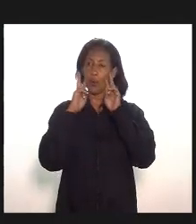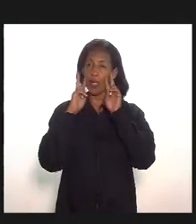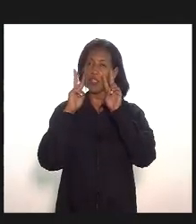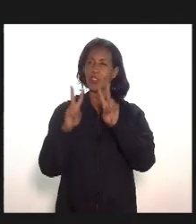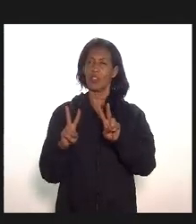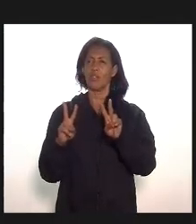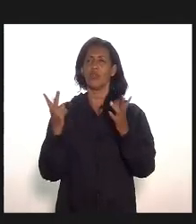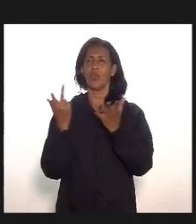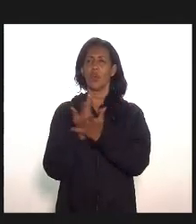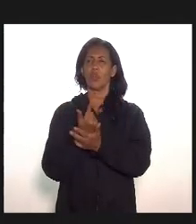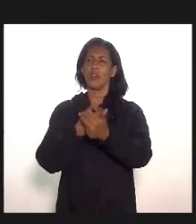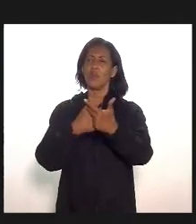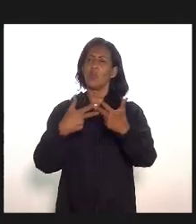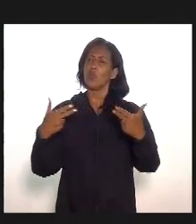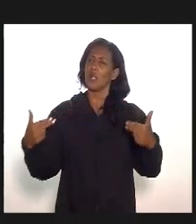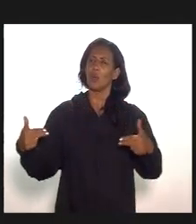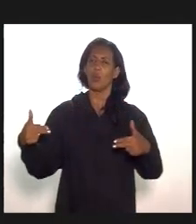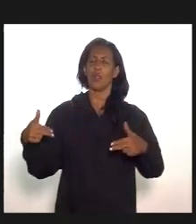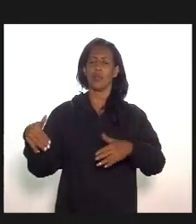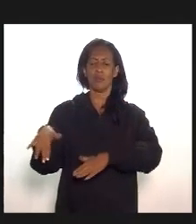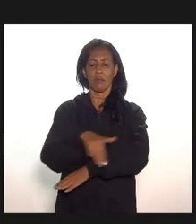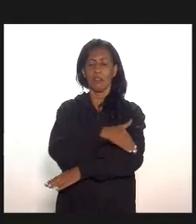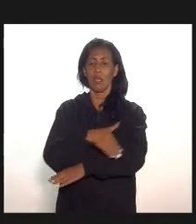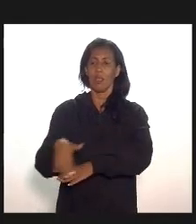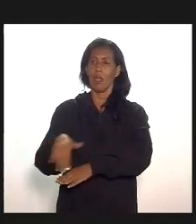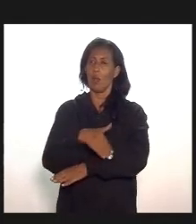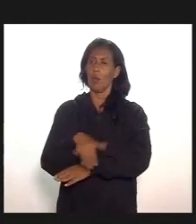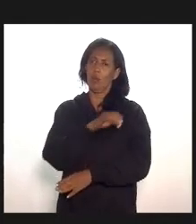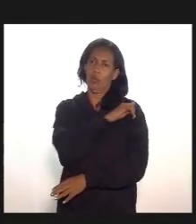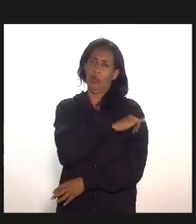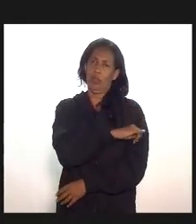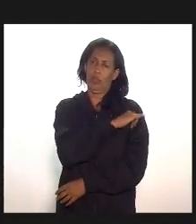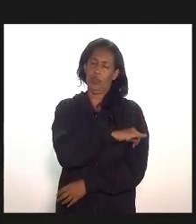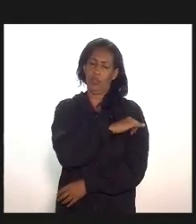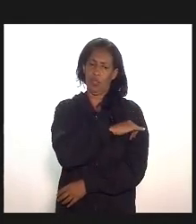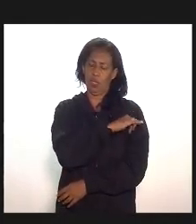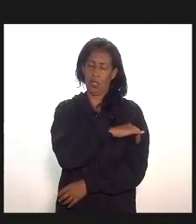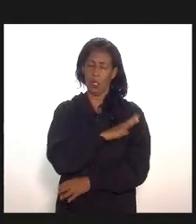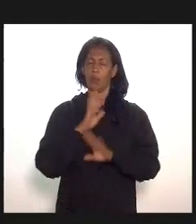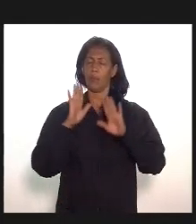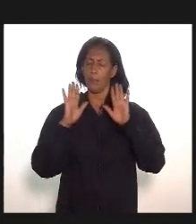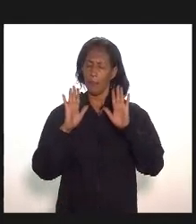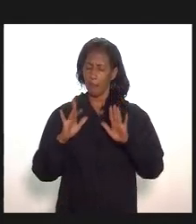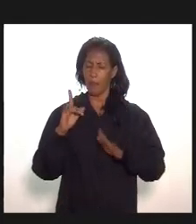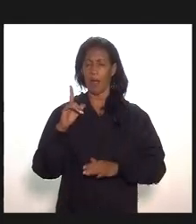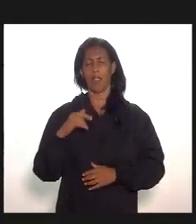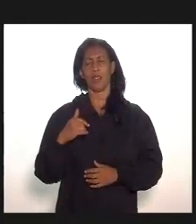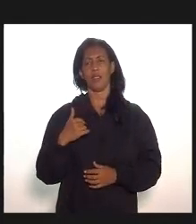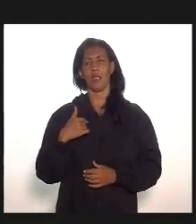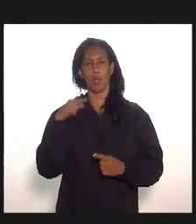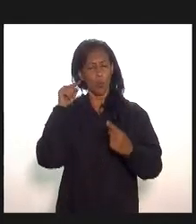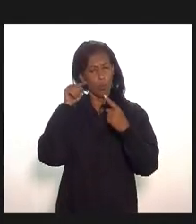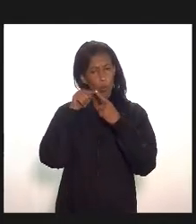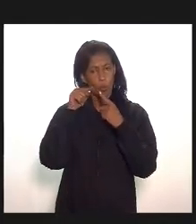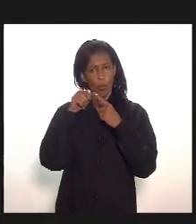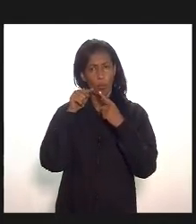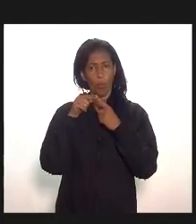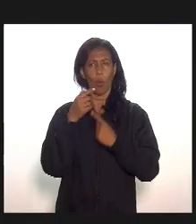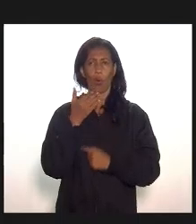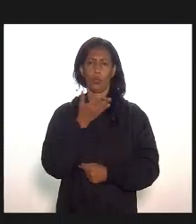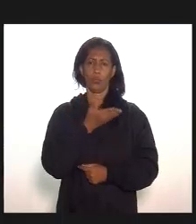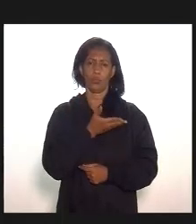trânsito do Rio de Janeiro, desordem. Mas eu concordo com Vossa Excelência que a gente tem que ter alguns critérios claros para que